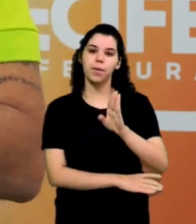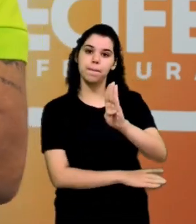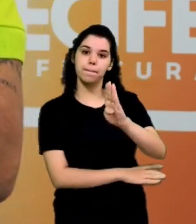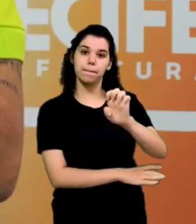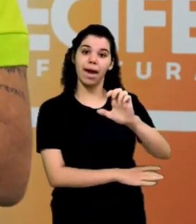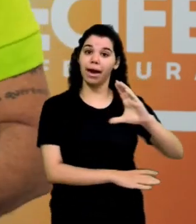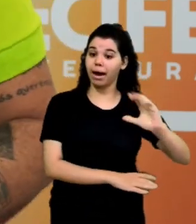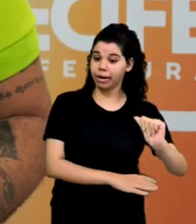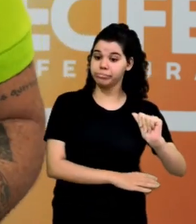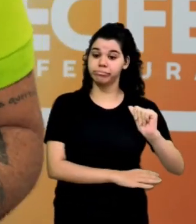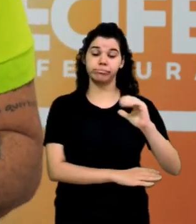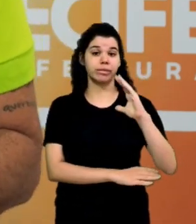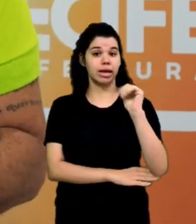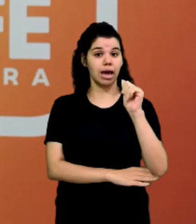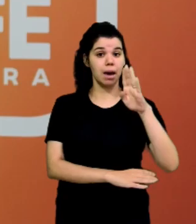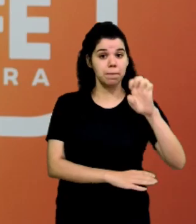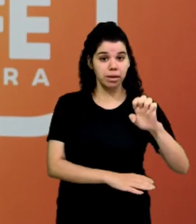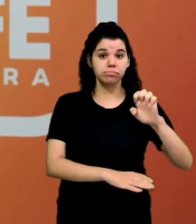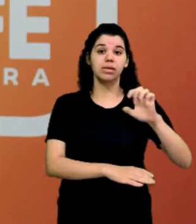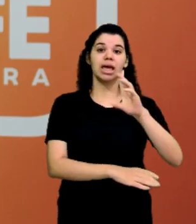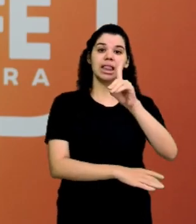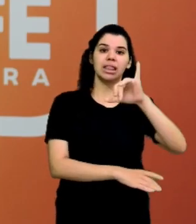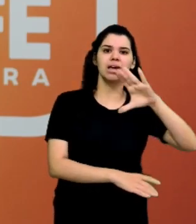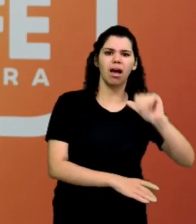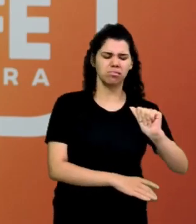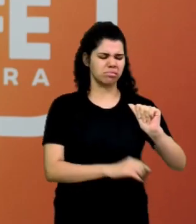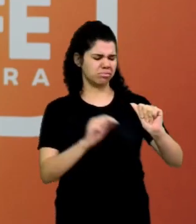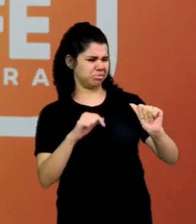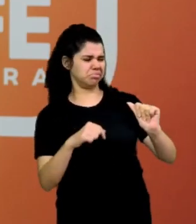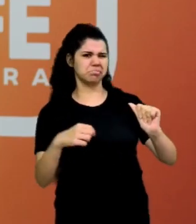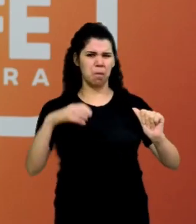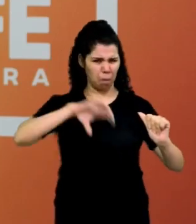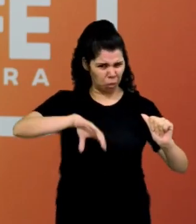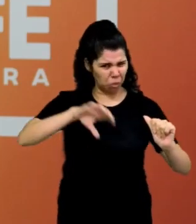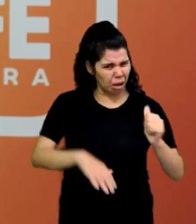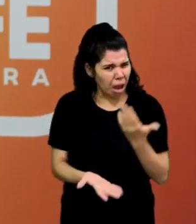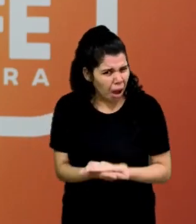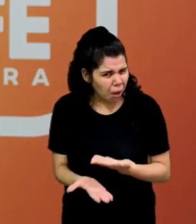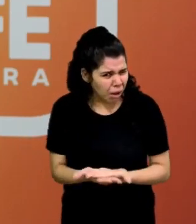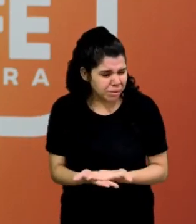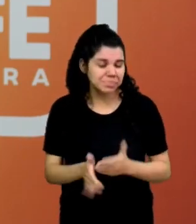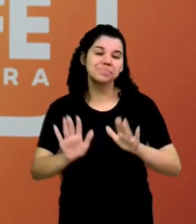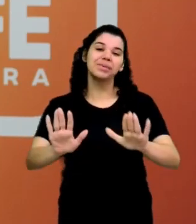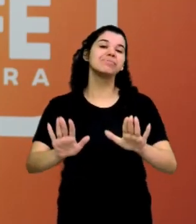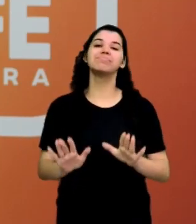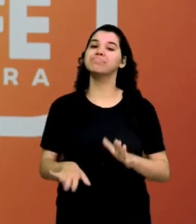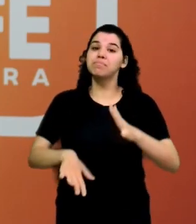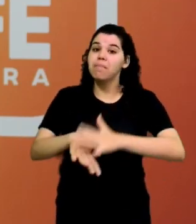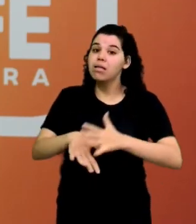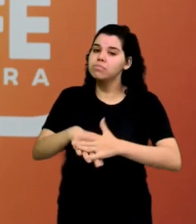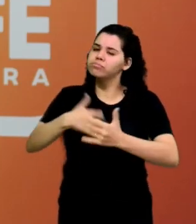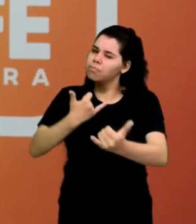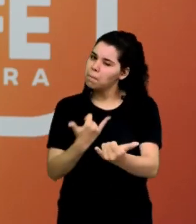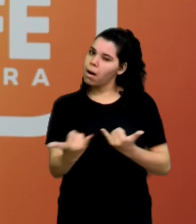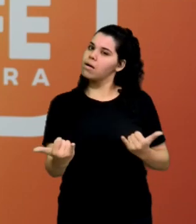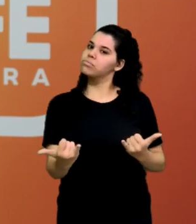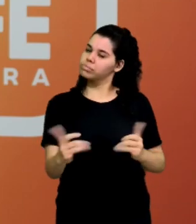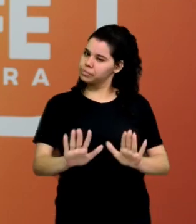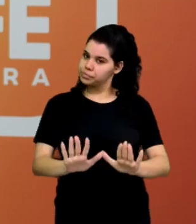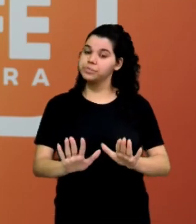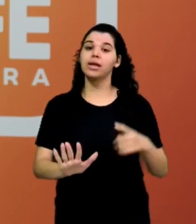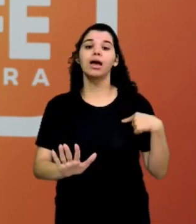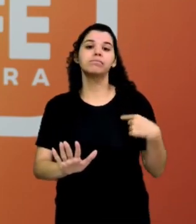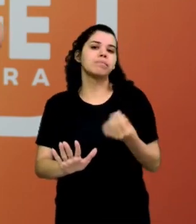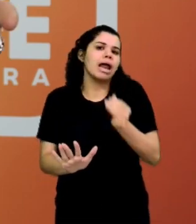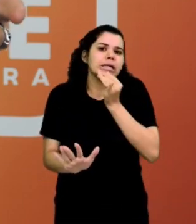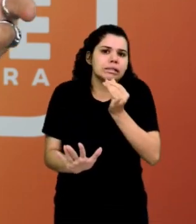beca, cabe e dica. Tá parecendo aula de português, né? Mas é que no caso da matemática é bem parecido. É como se a gente tivesse,